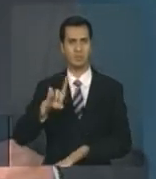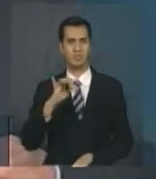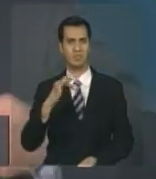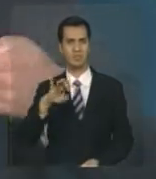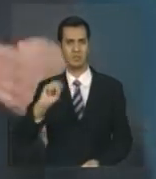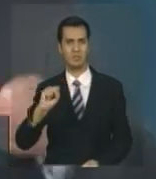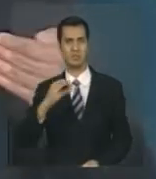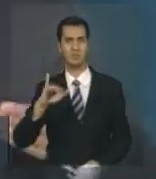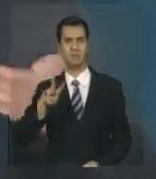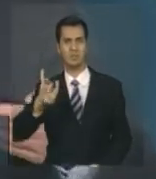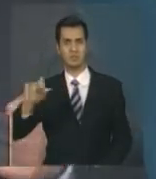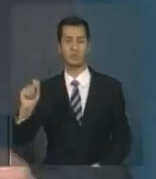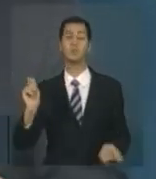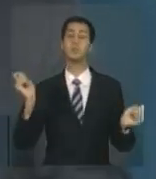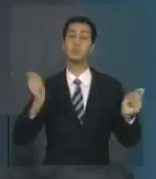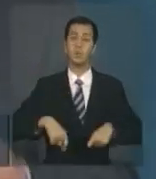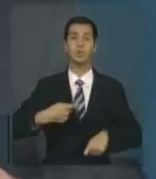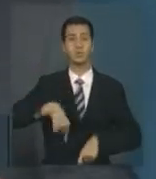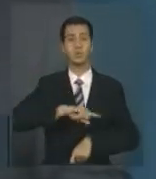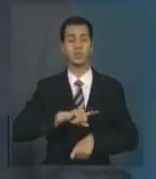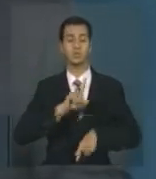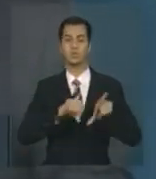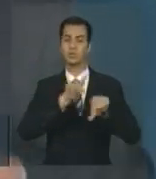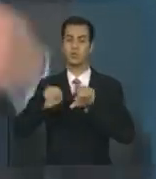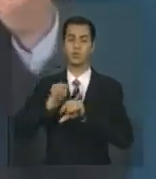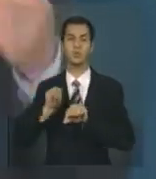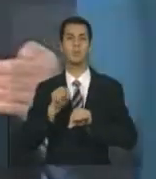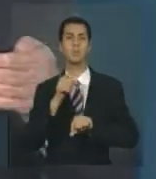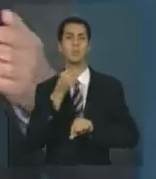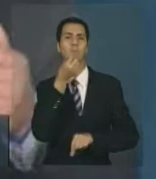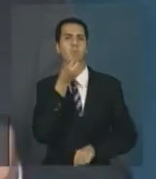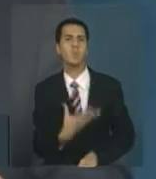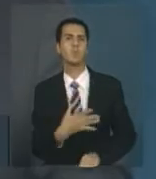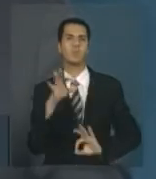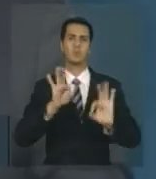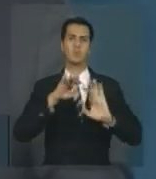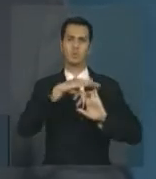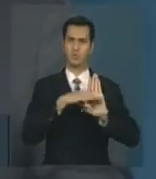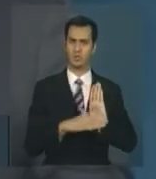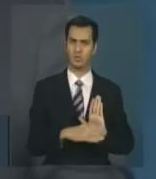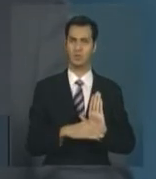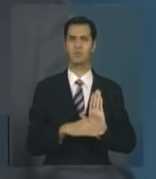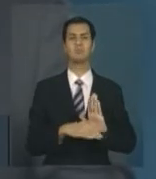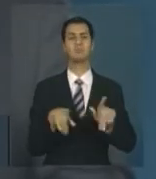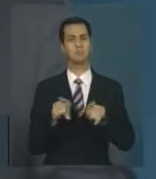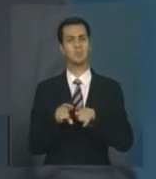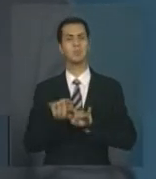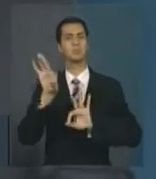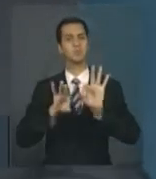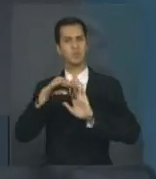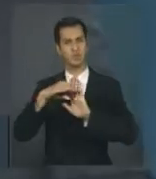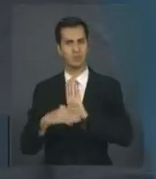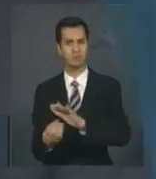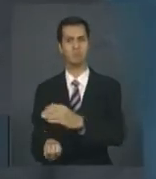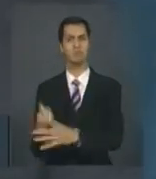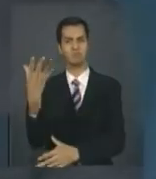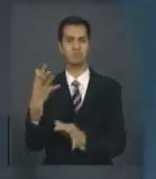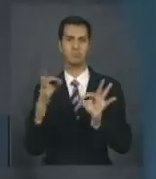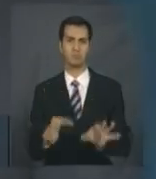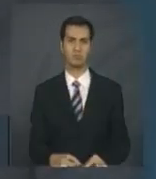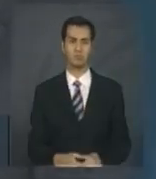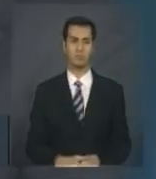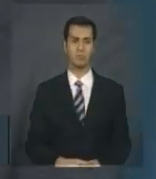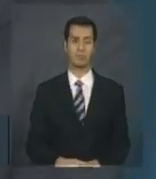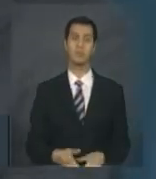possa ter bons projetos selecionados, bons projetos executados. Então, eu quero